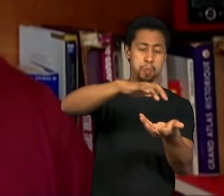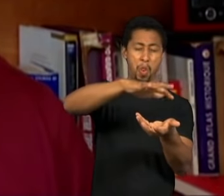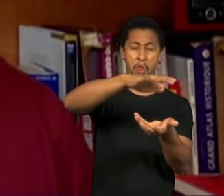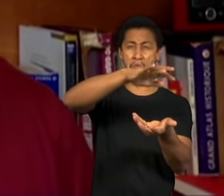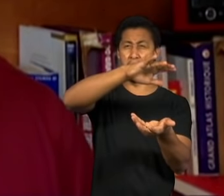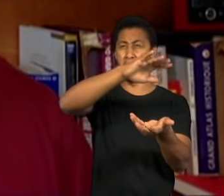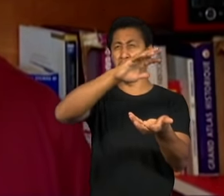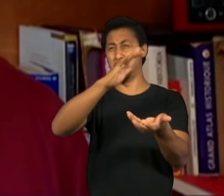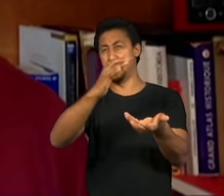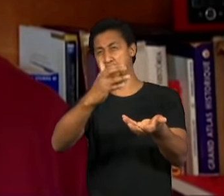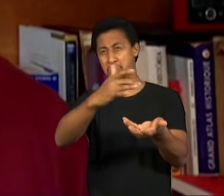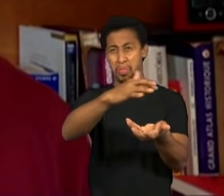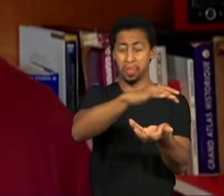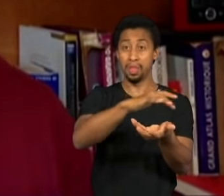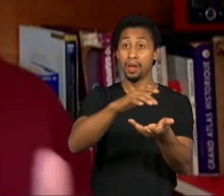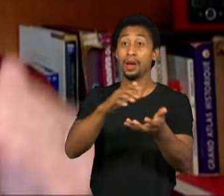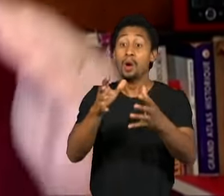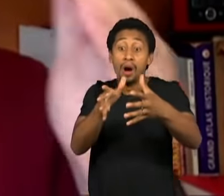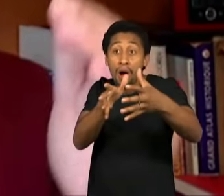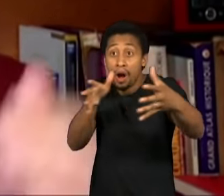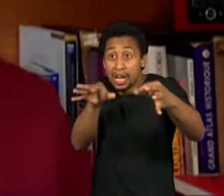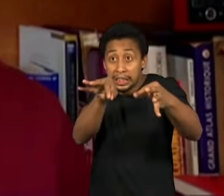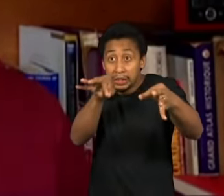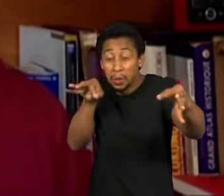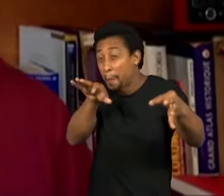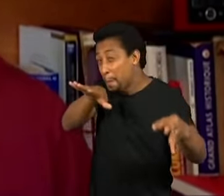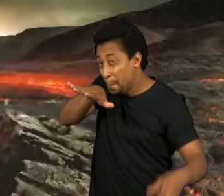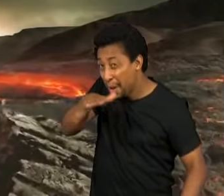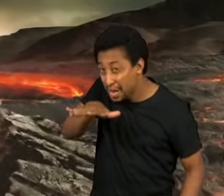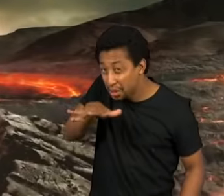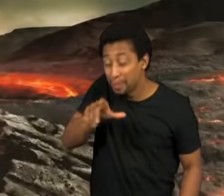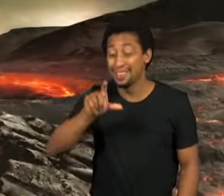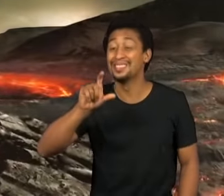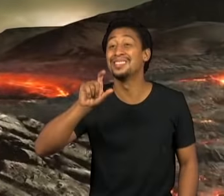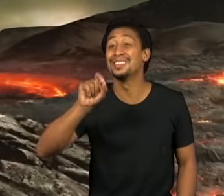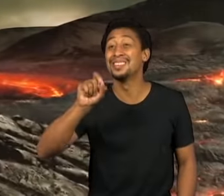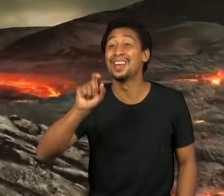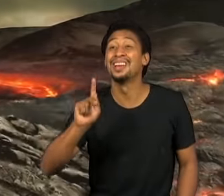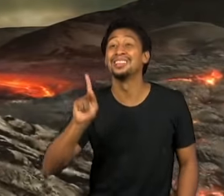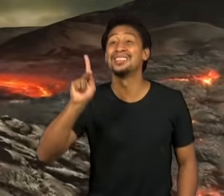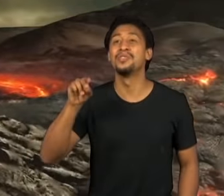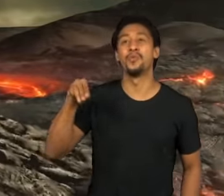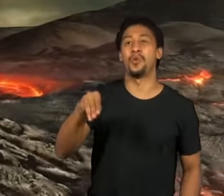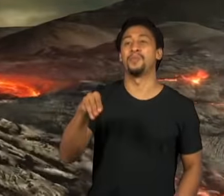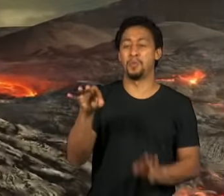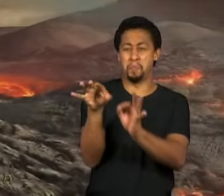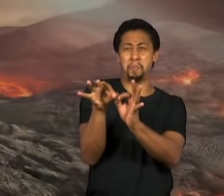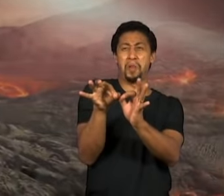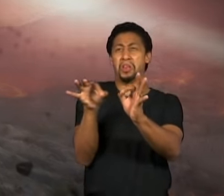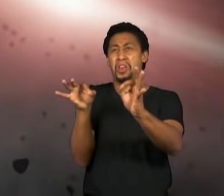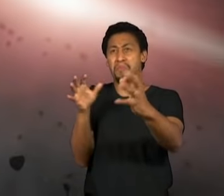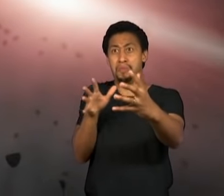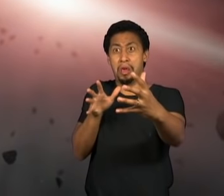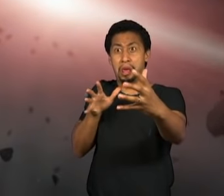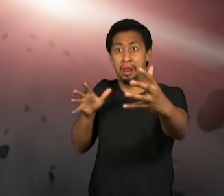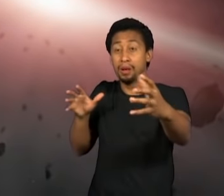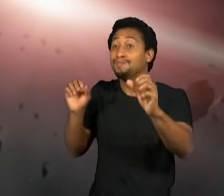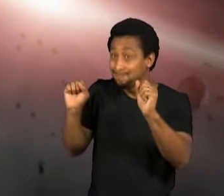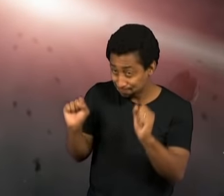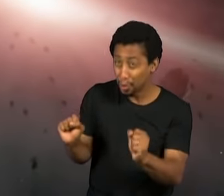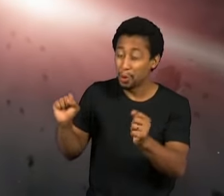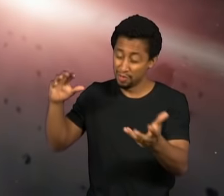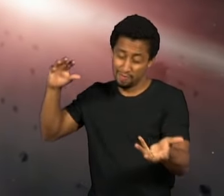uma colisão com um objeto desse tamanho, acima de 1 quilômetro, provocaria um evento global de